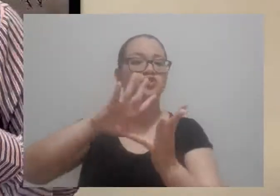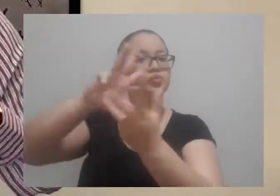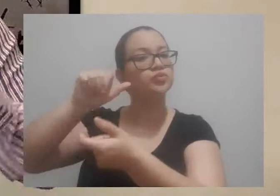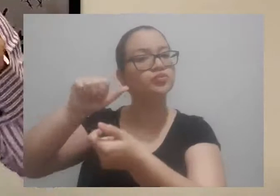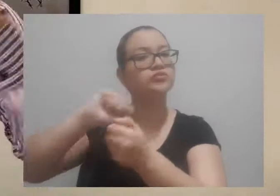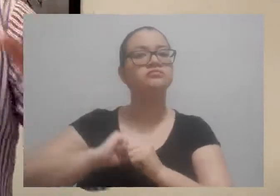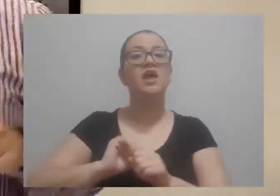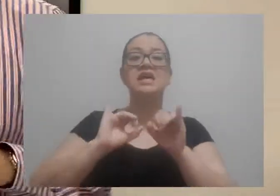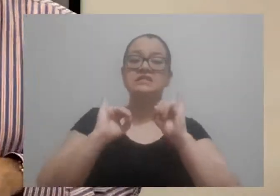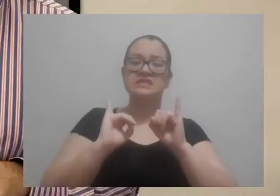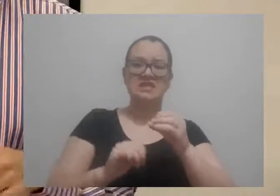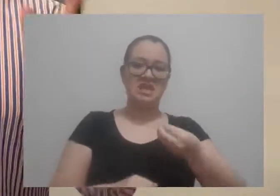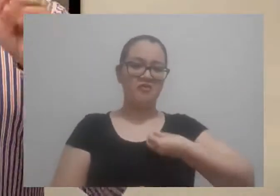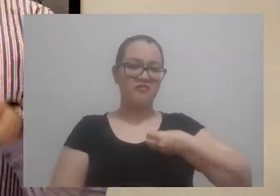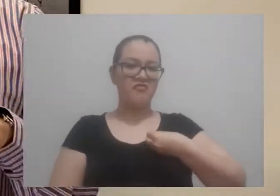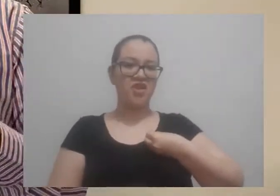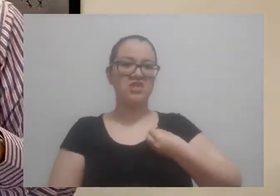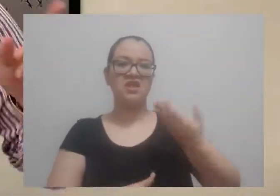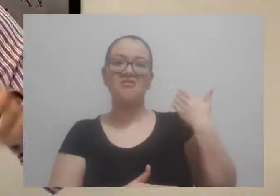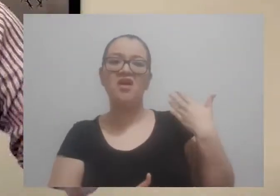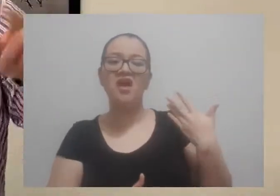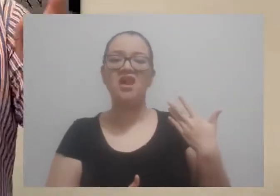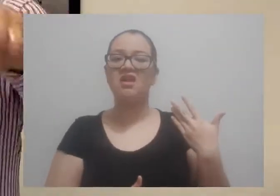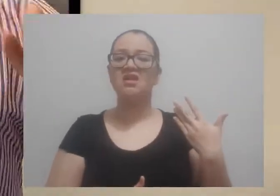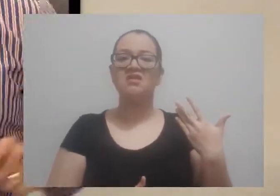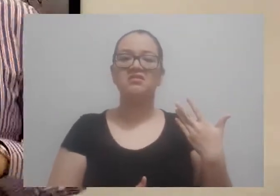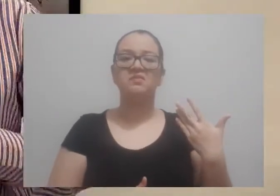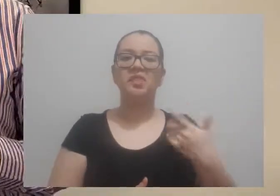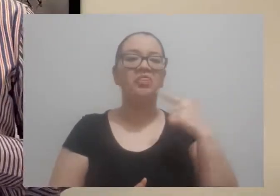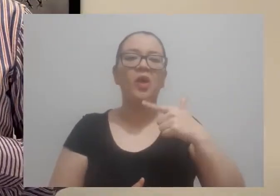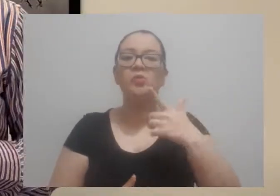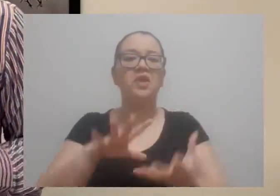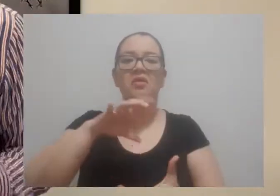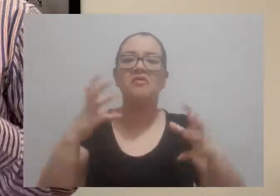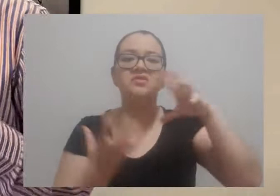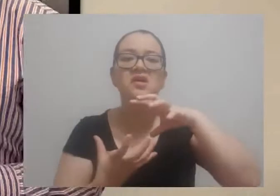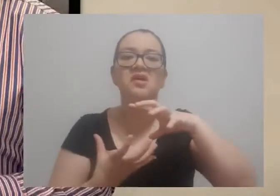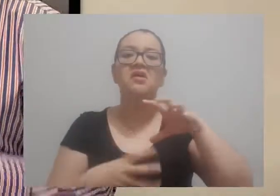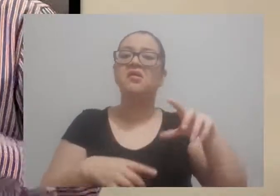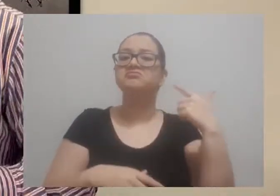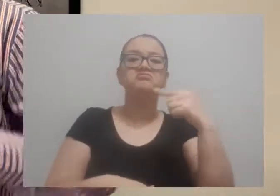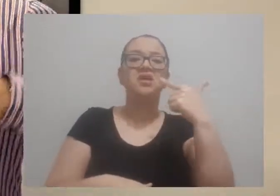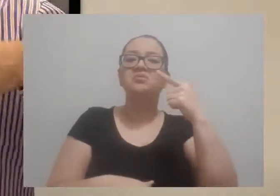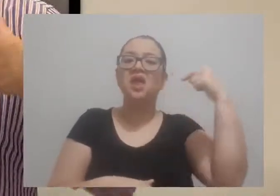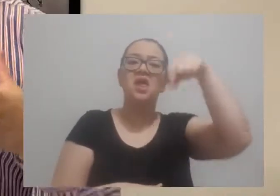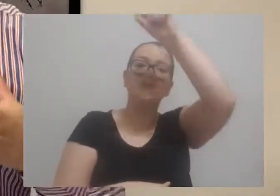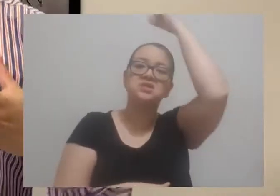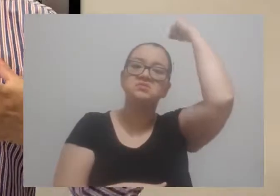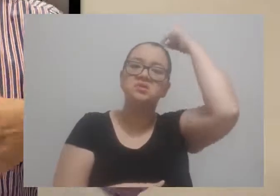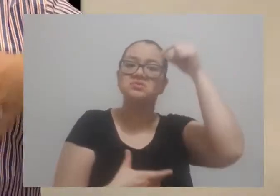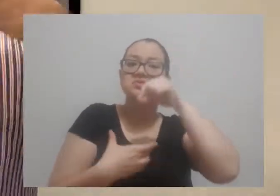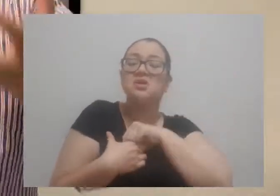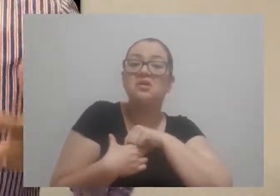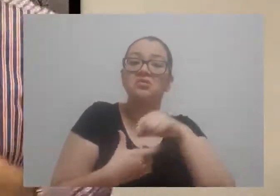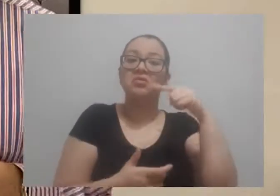impraticável quando nós não nascemos de novo. É impraticável quando nós não temos o Espírito de Deus. Mas ele está falando exatamente para